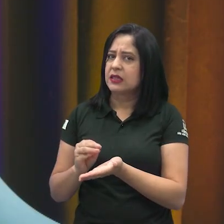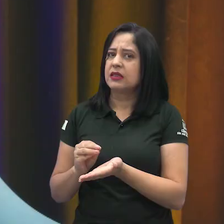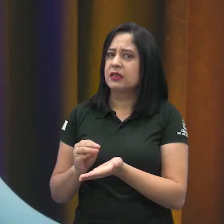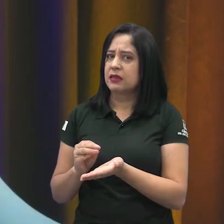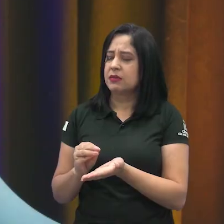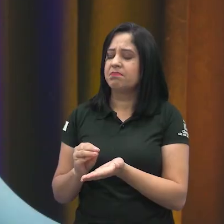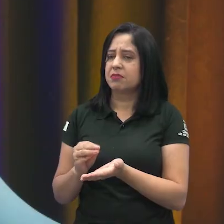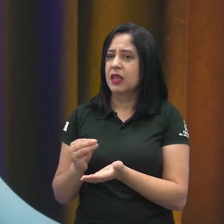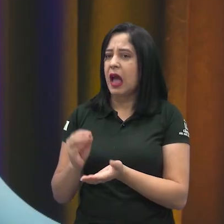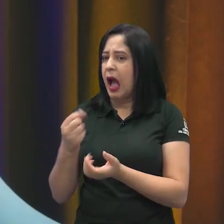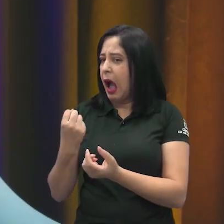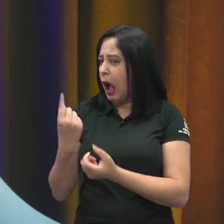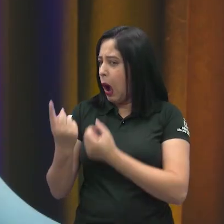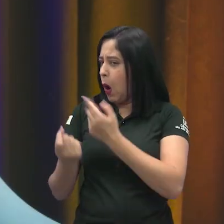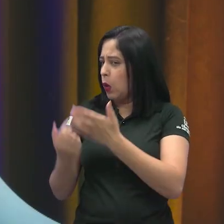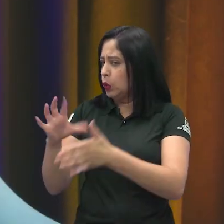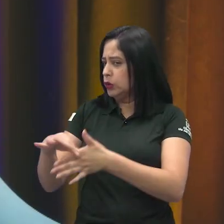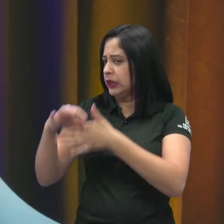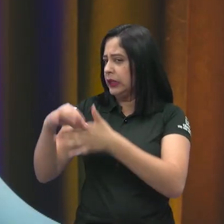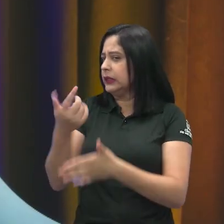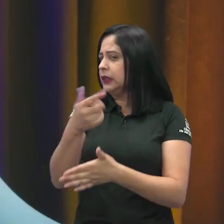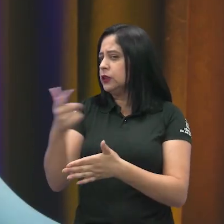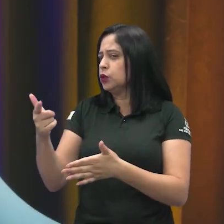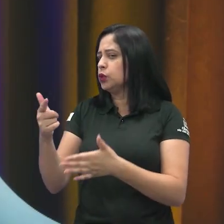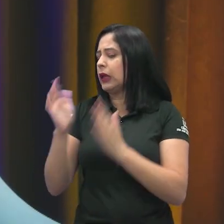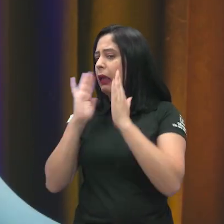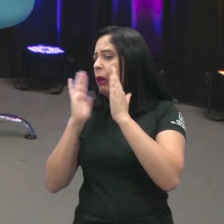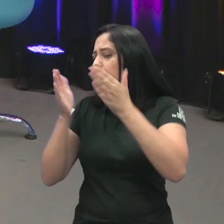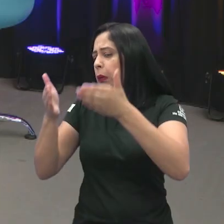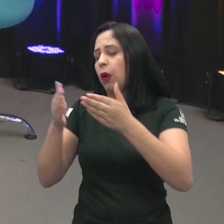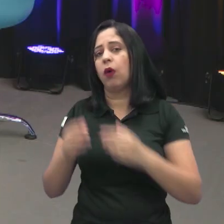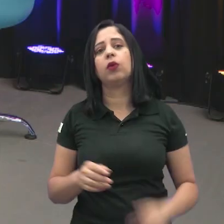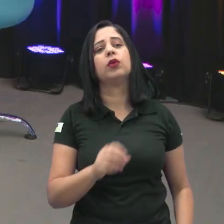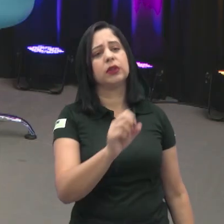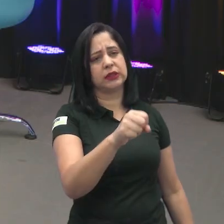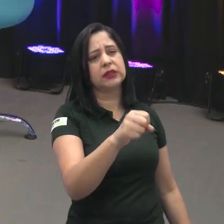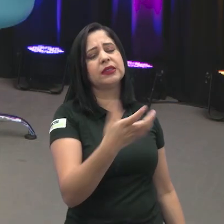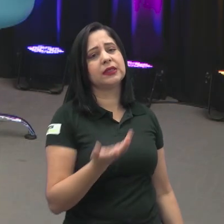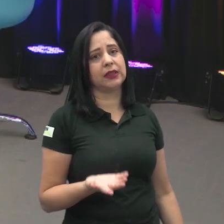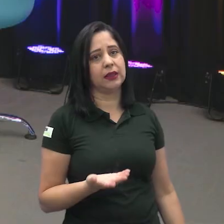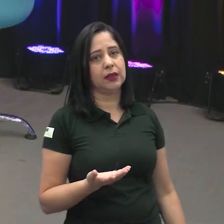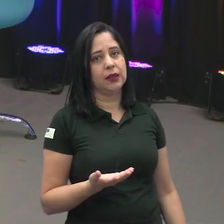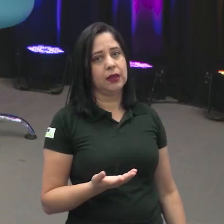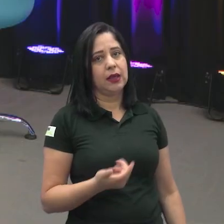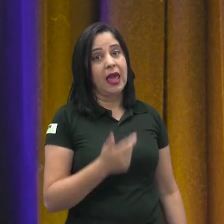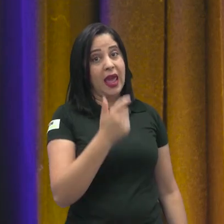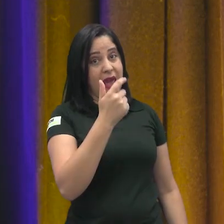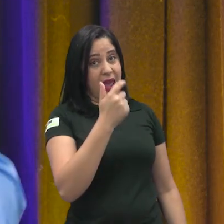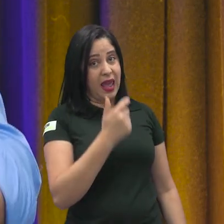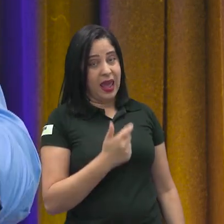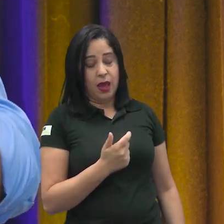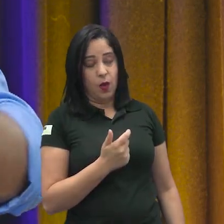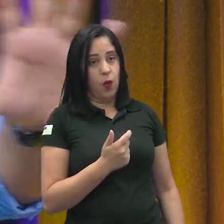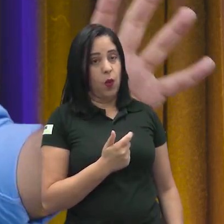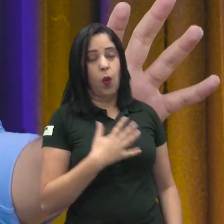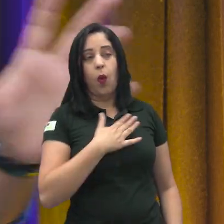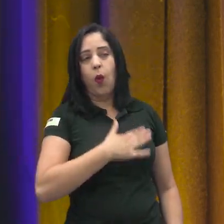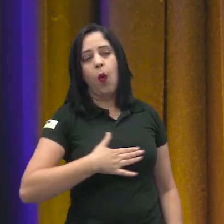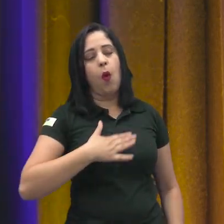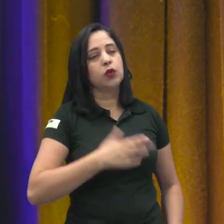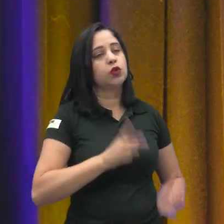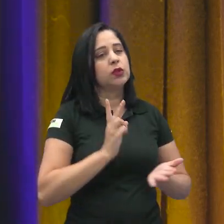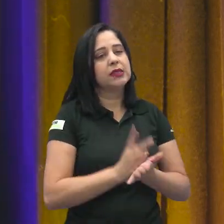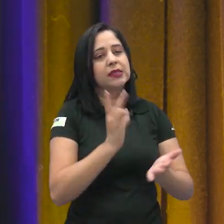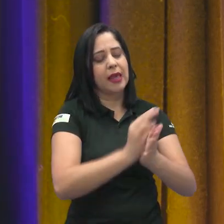nas lideranças, né? Ter esse mapeamento, né, Jorge, como você disse. Eu trabalho muito com a questão de indicadores e esse mapeamento claro